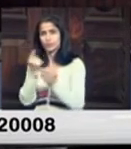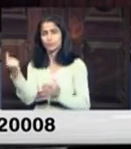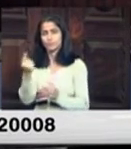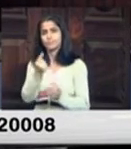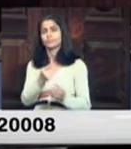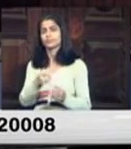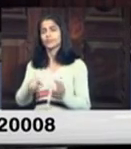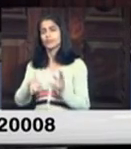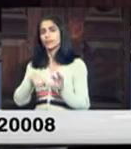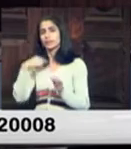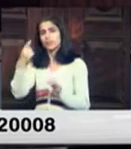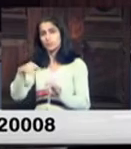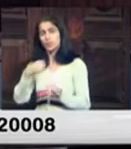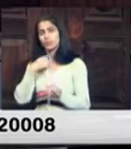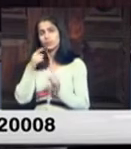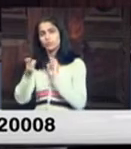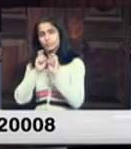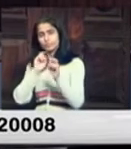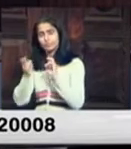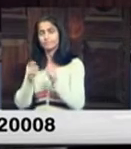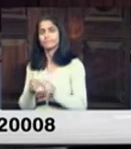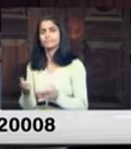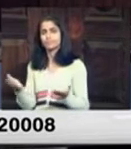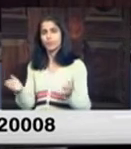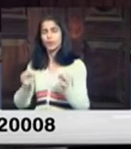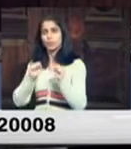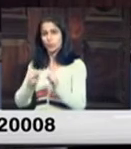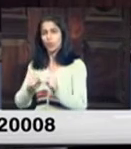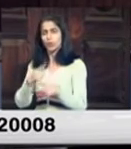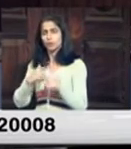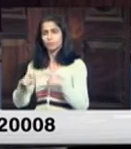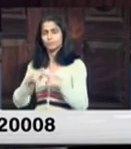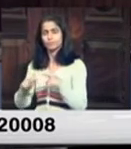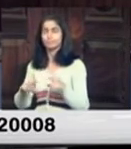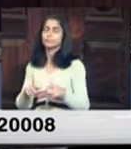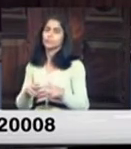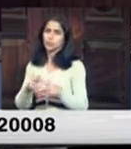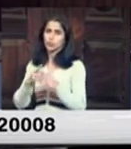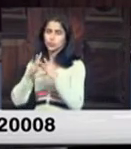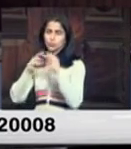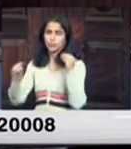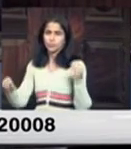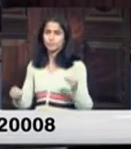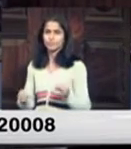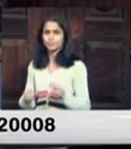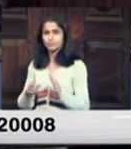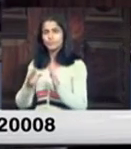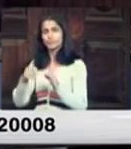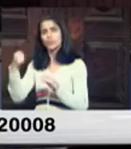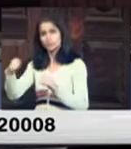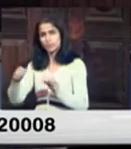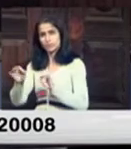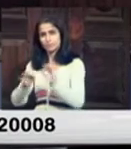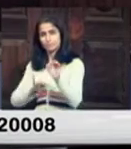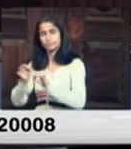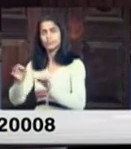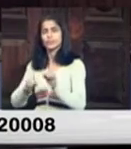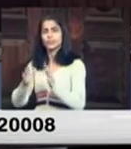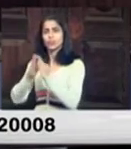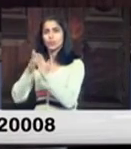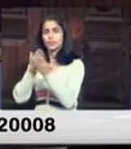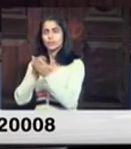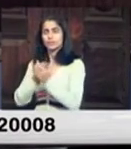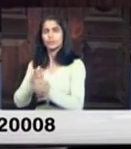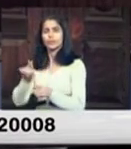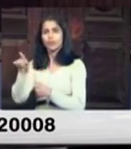para discutindo com a comunidade, ver se é possível encontrar uma solução. Não se pode planejar a escola sem ouvir a escola. Não se pode planejar a